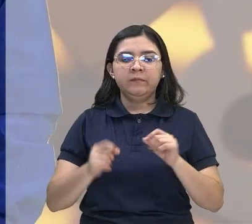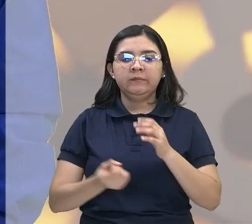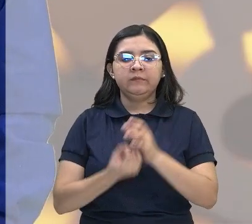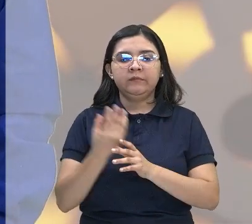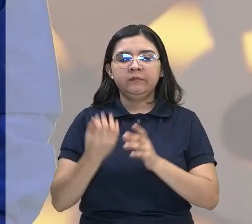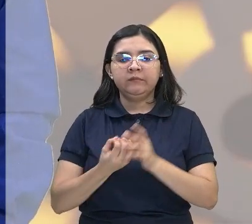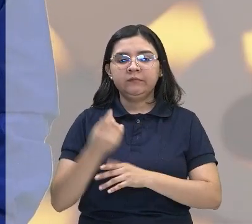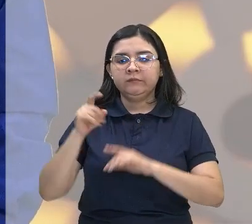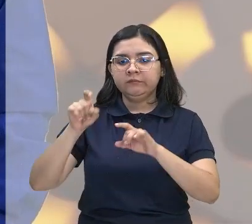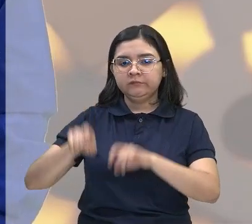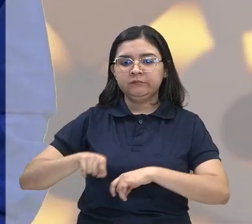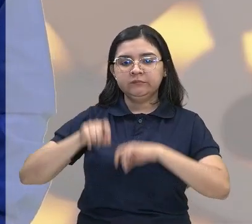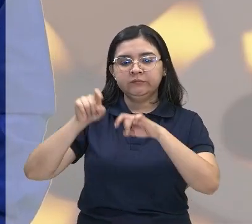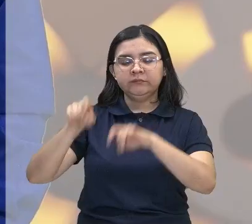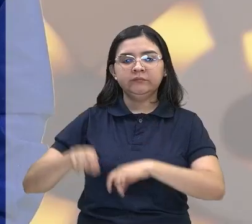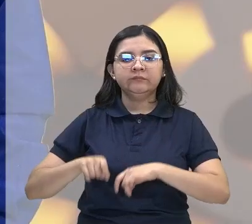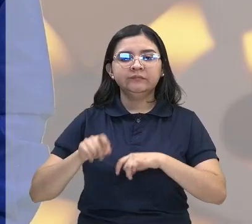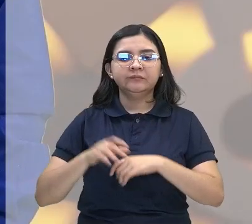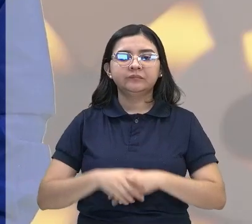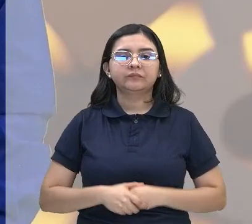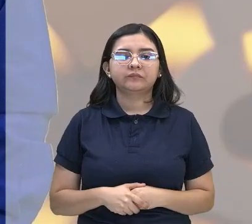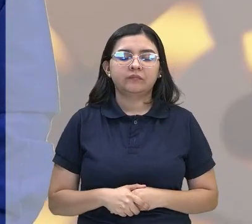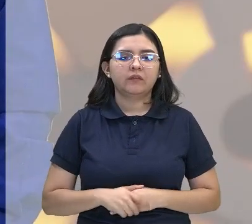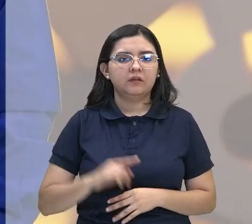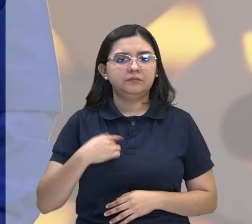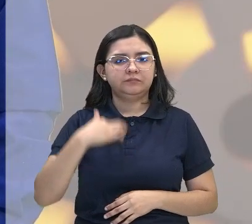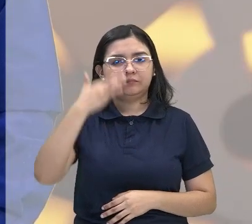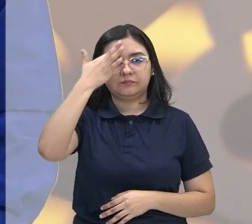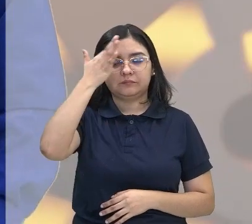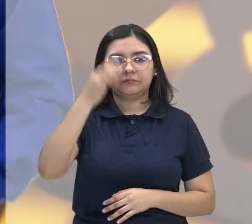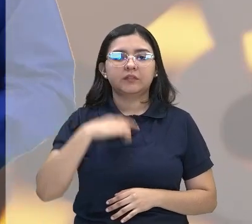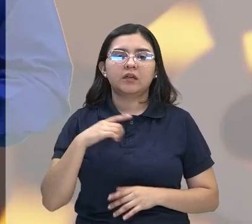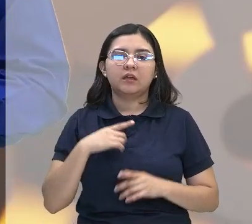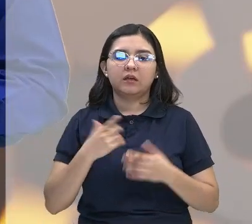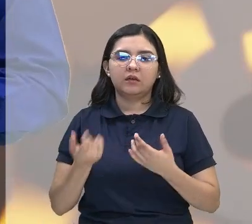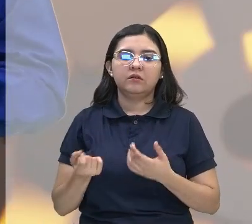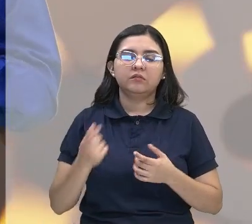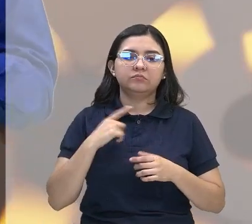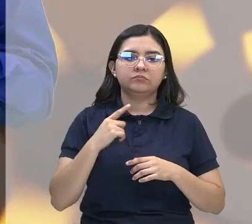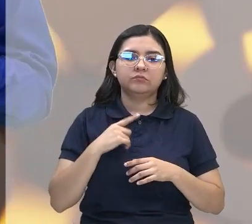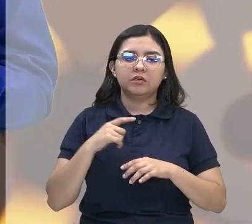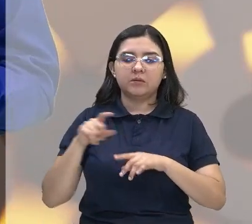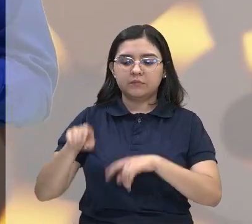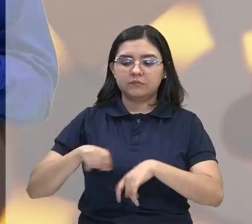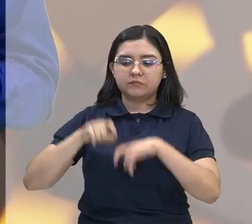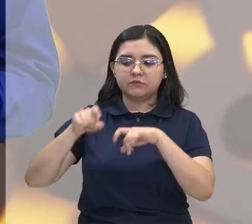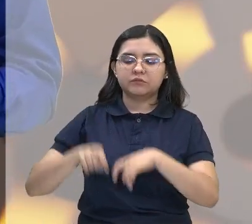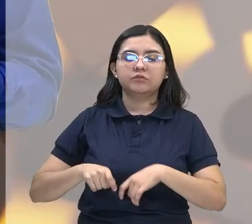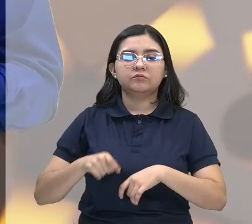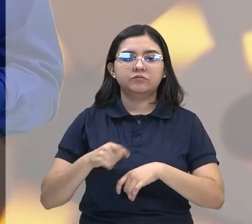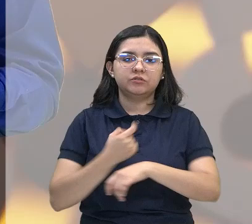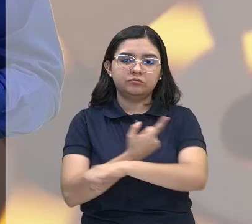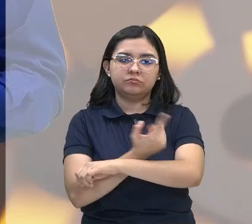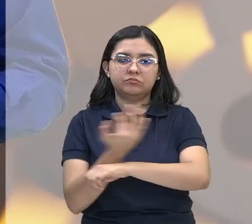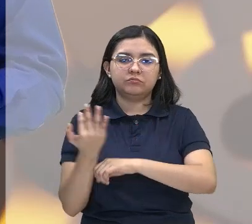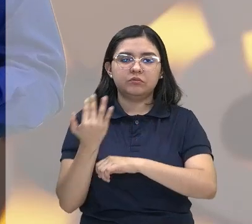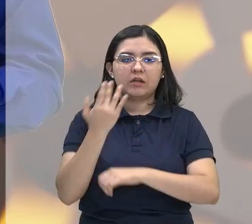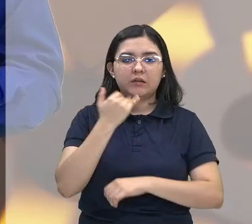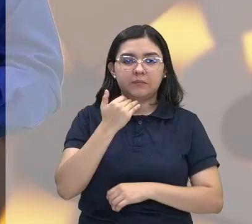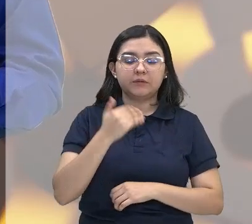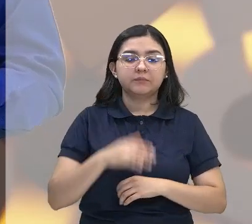agrícola. Esta é muito fácil de entender. É o cultivo de alimentos, é a produção